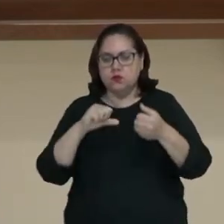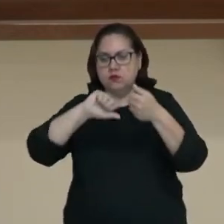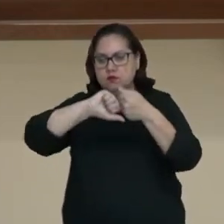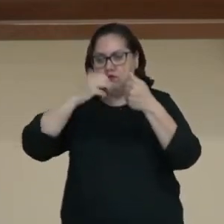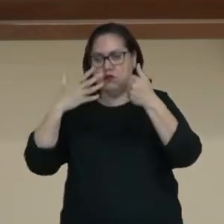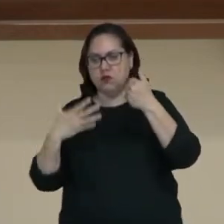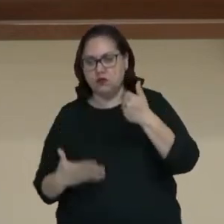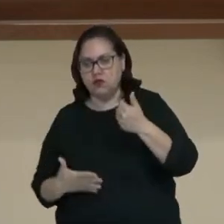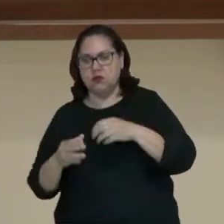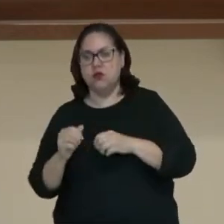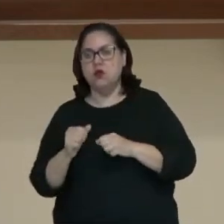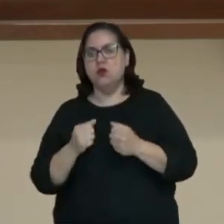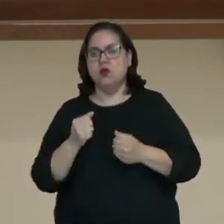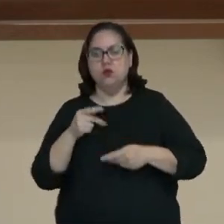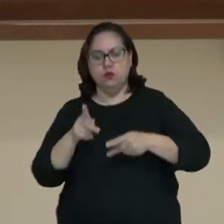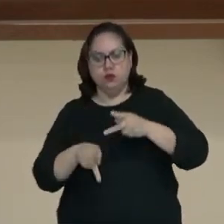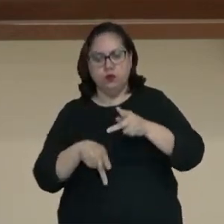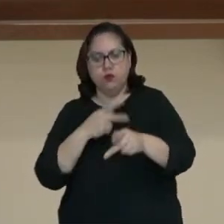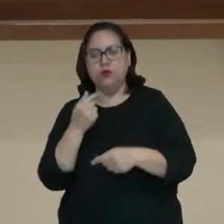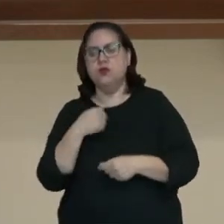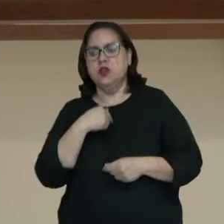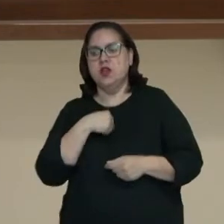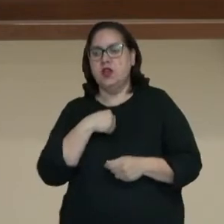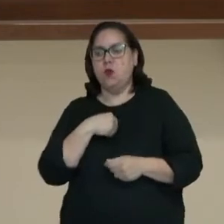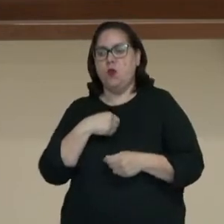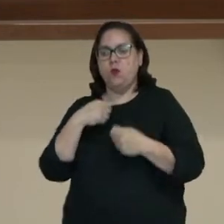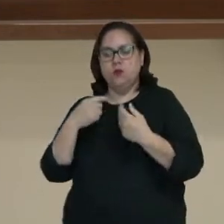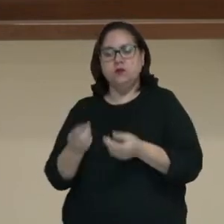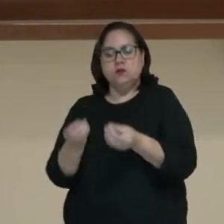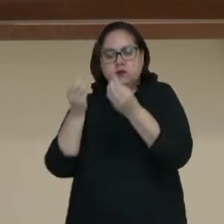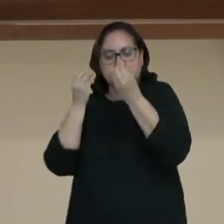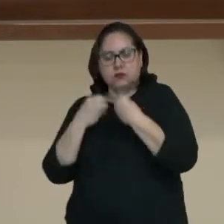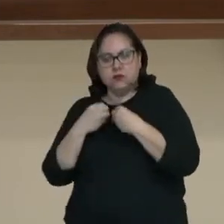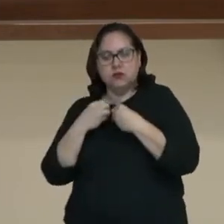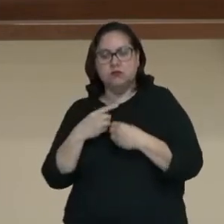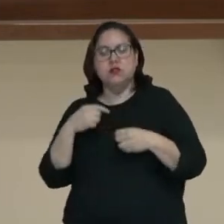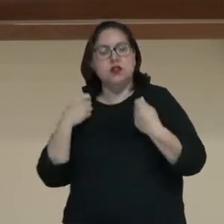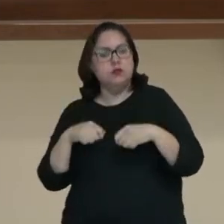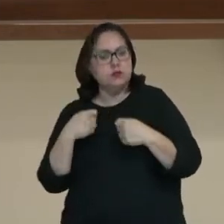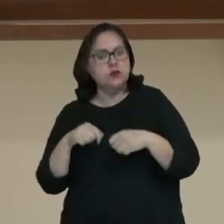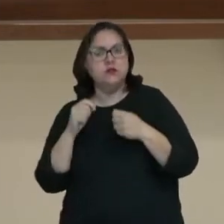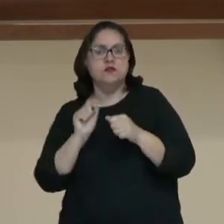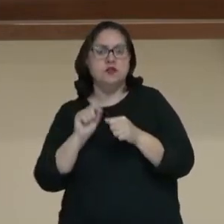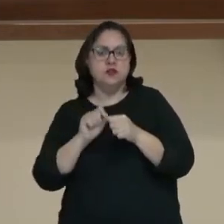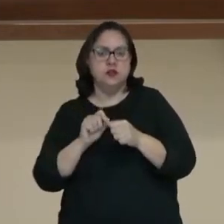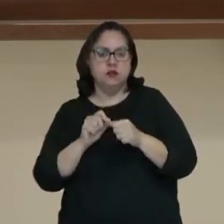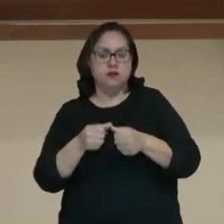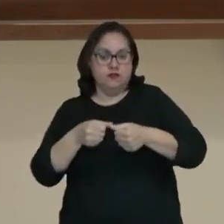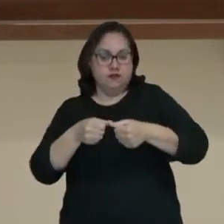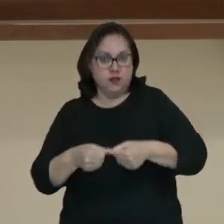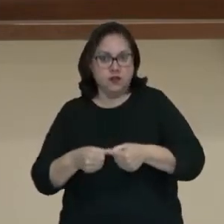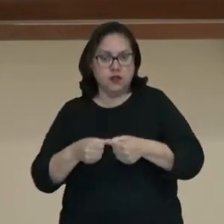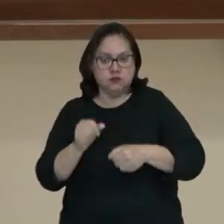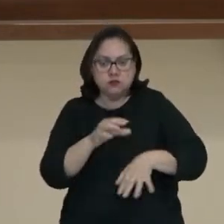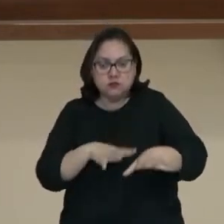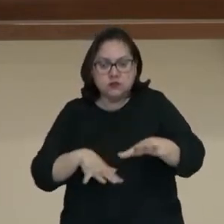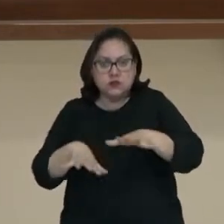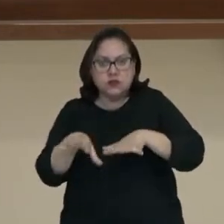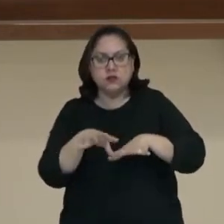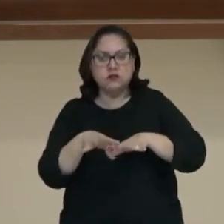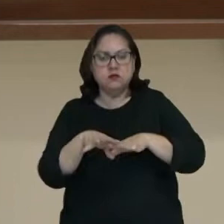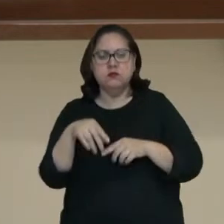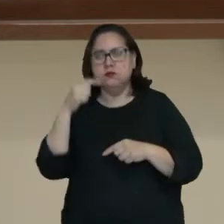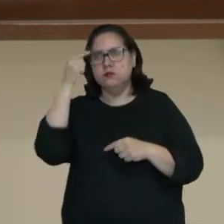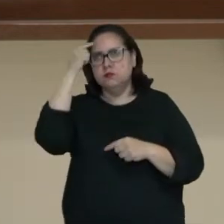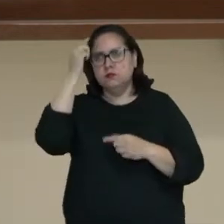essa gestão do povo, o que eu mereço, né? E o que eu tenho que fazer para manter essa organização? Daí a gente